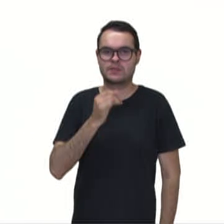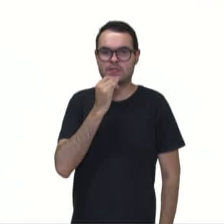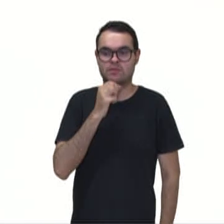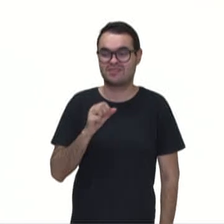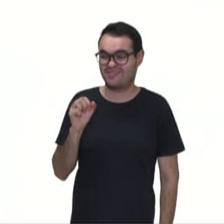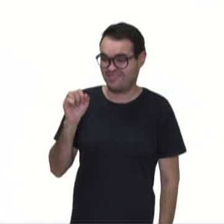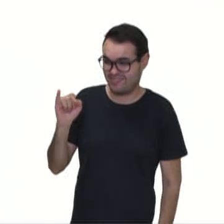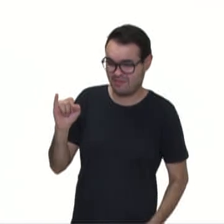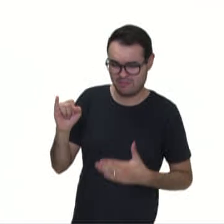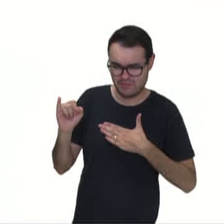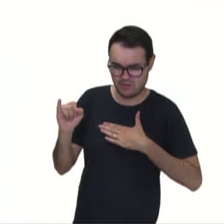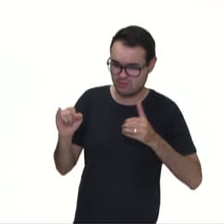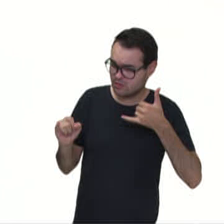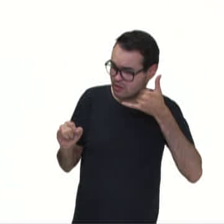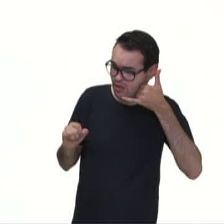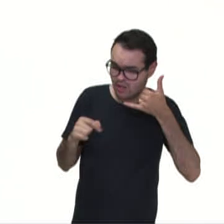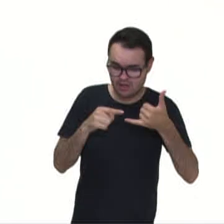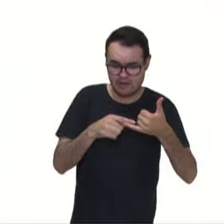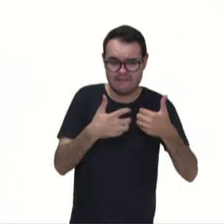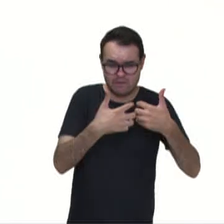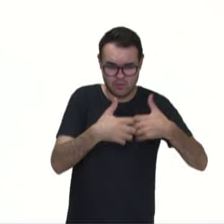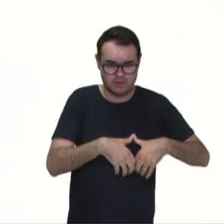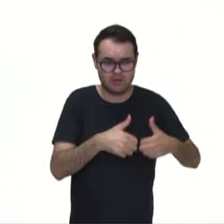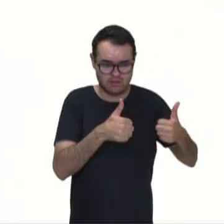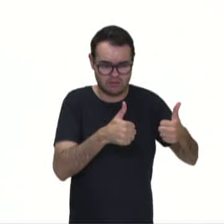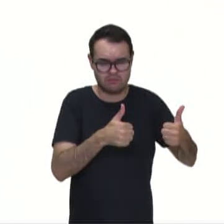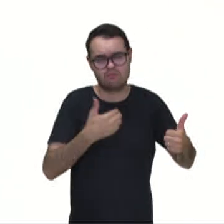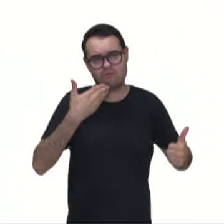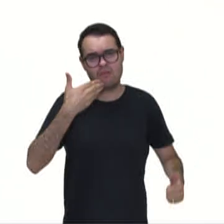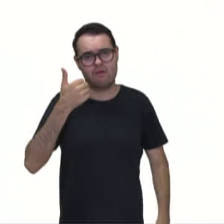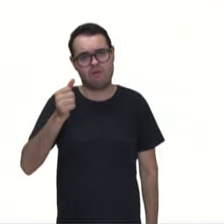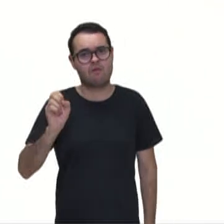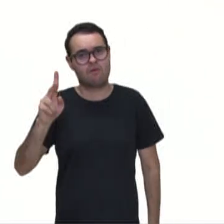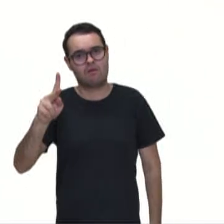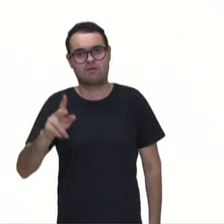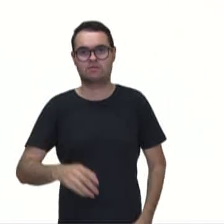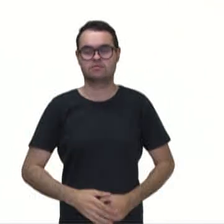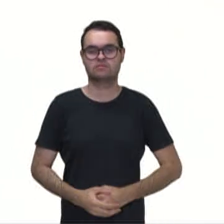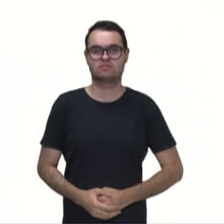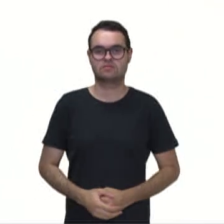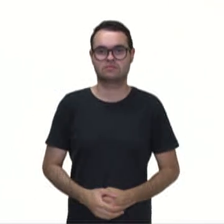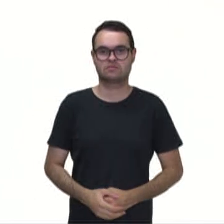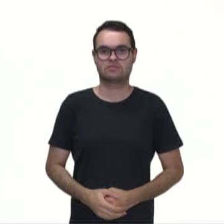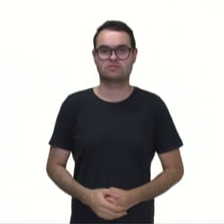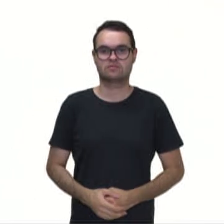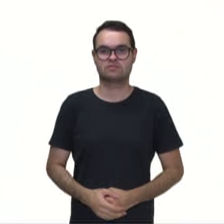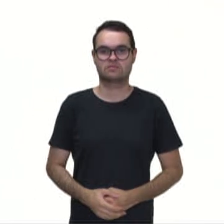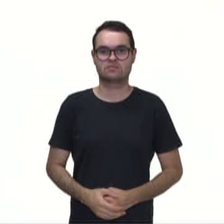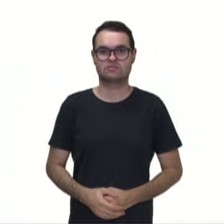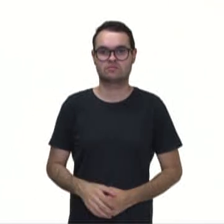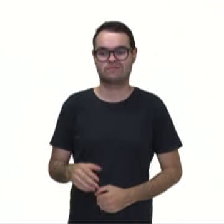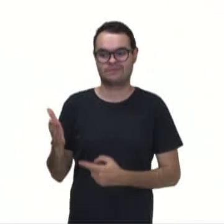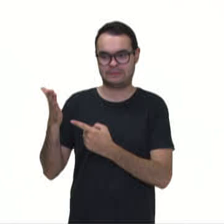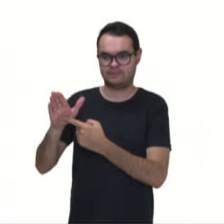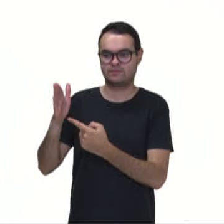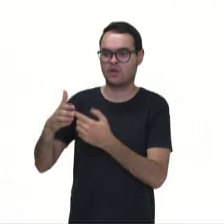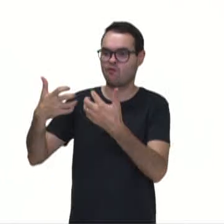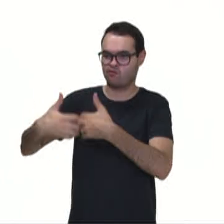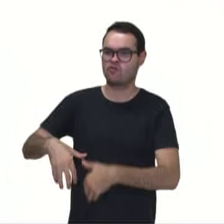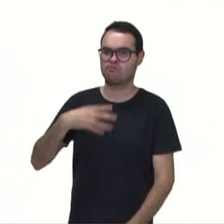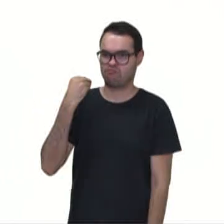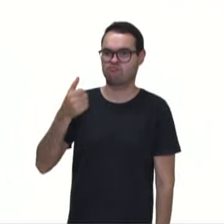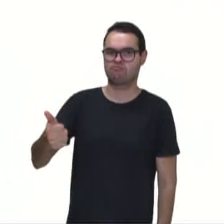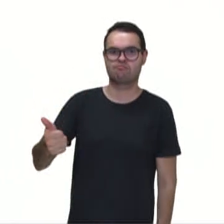se meu celular funcionasse, melhor. Observe que se o indicativo usava o verbo